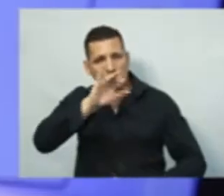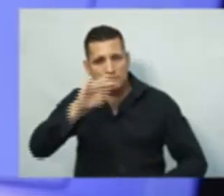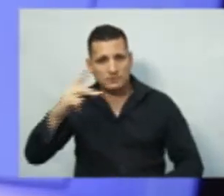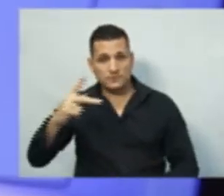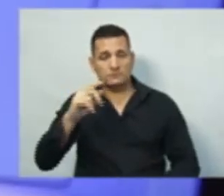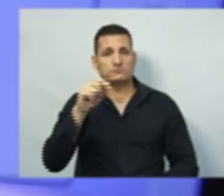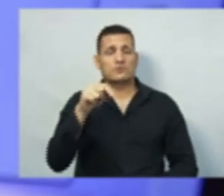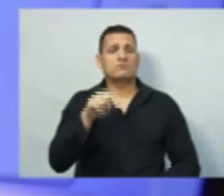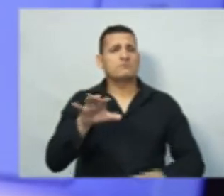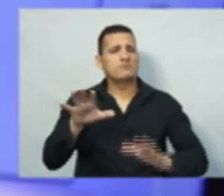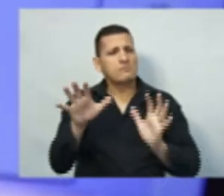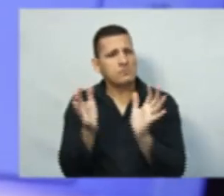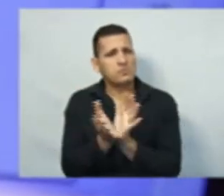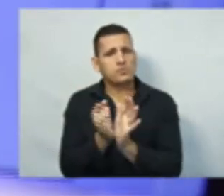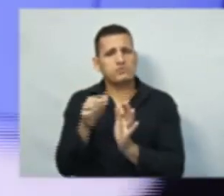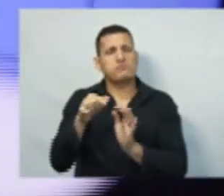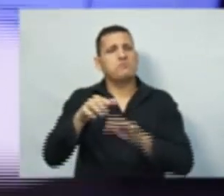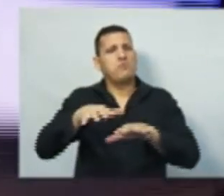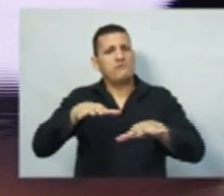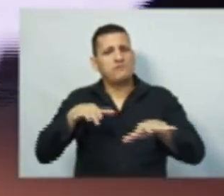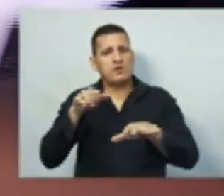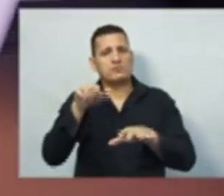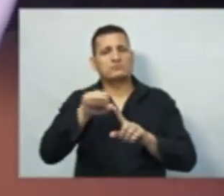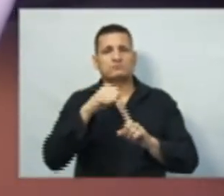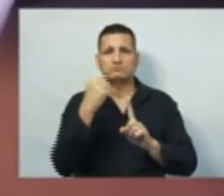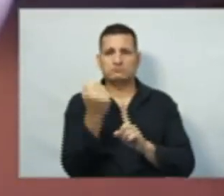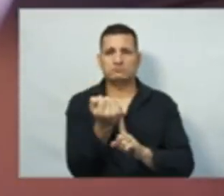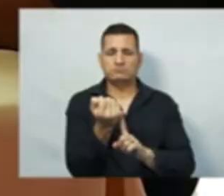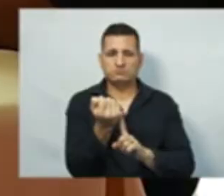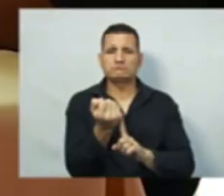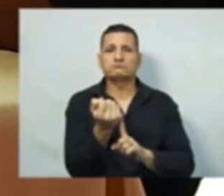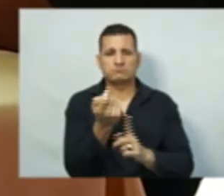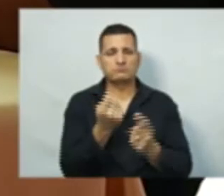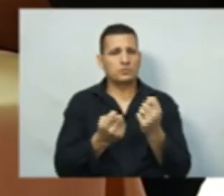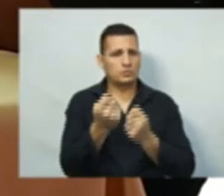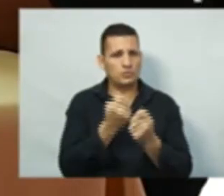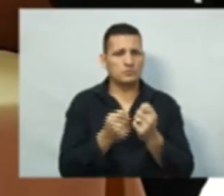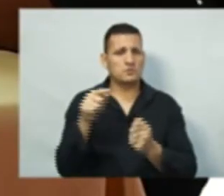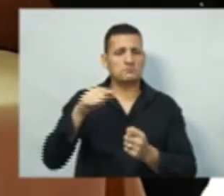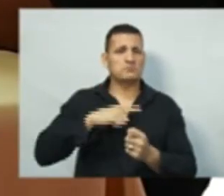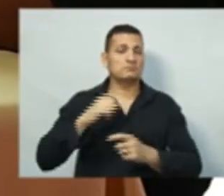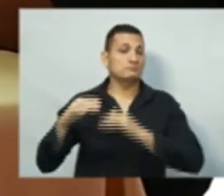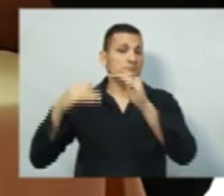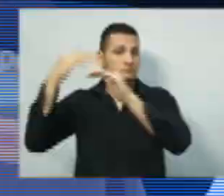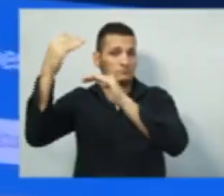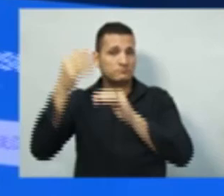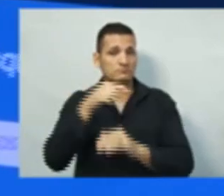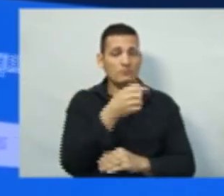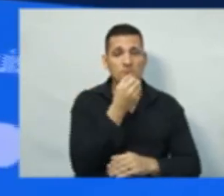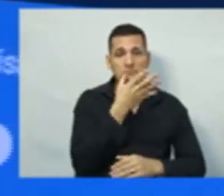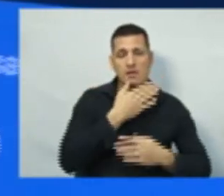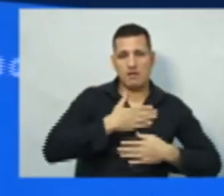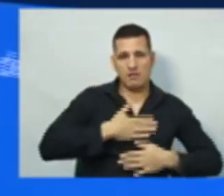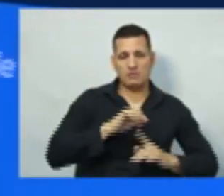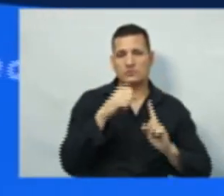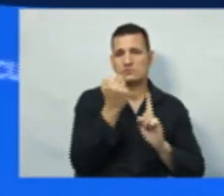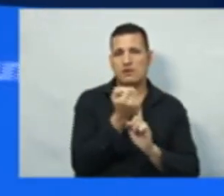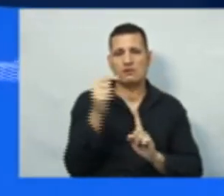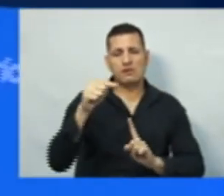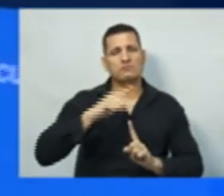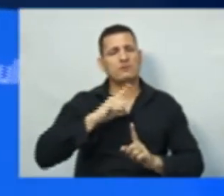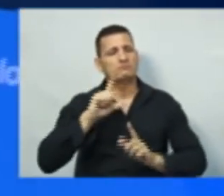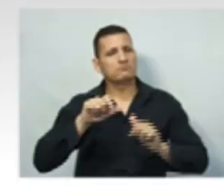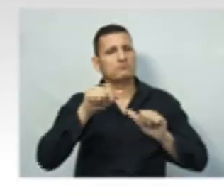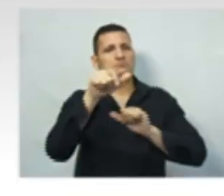um movimento socioeconômico que une desenvolvimento com bem-estar social e que está transformando a economia